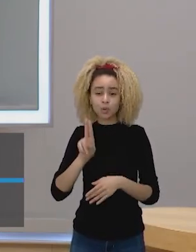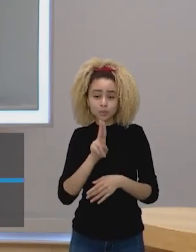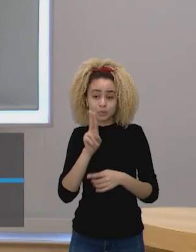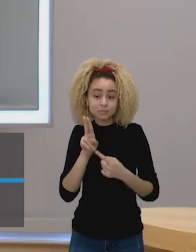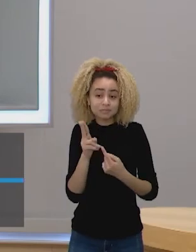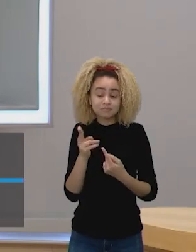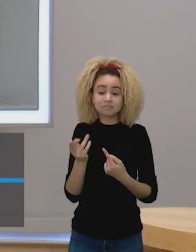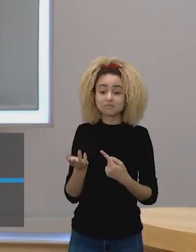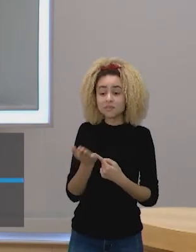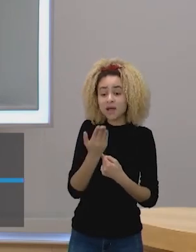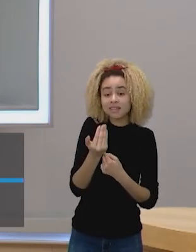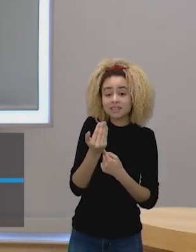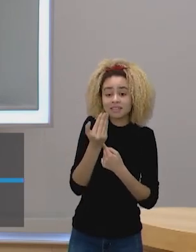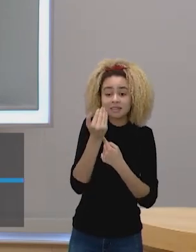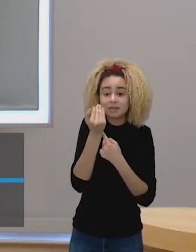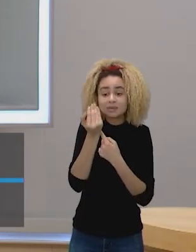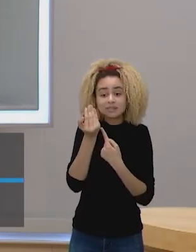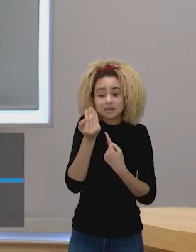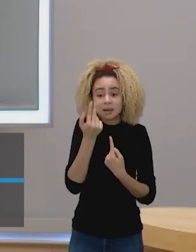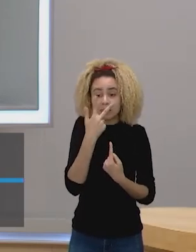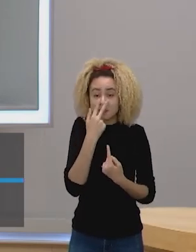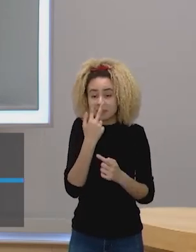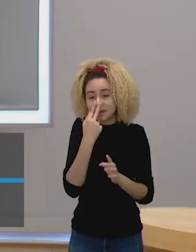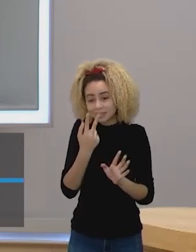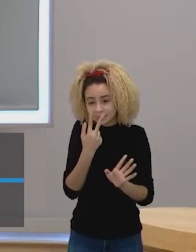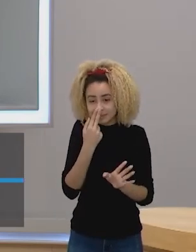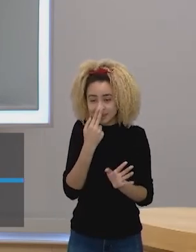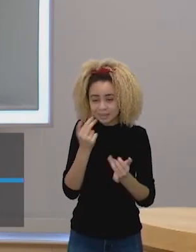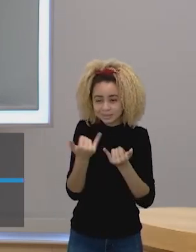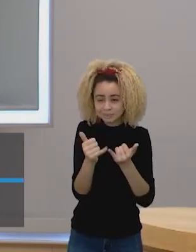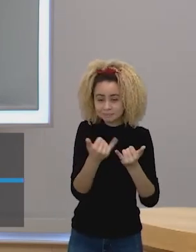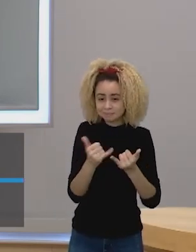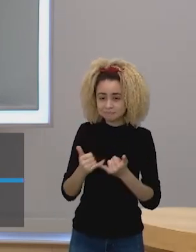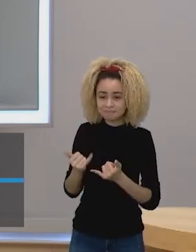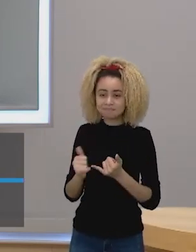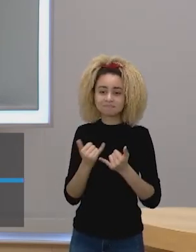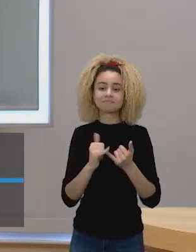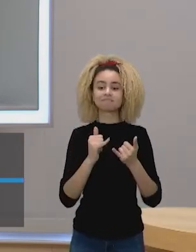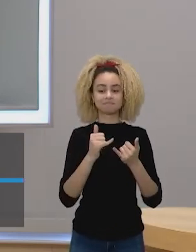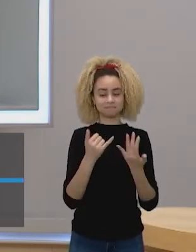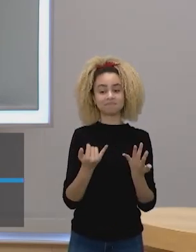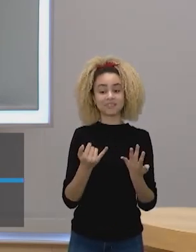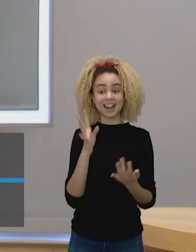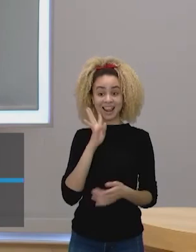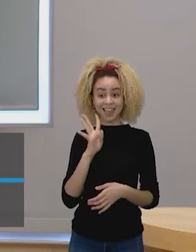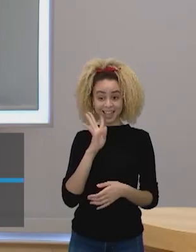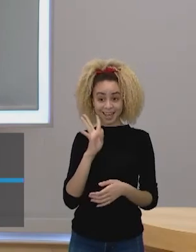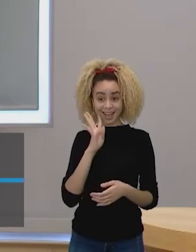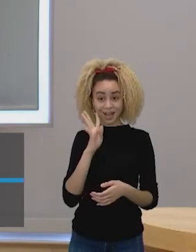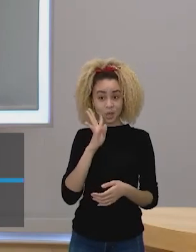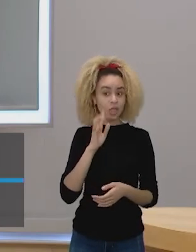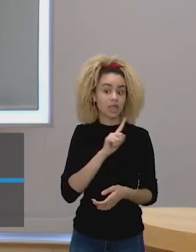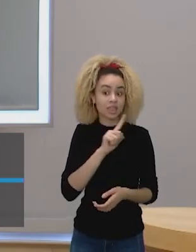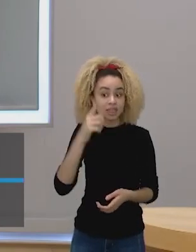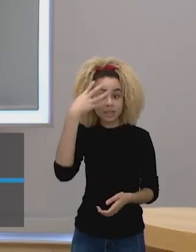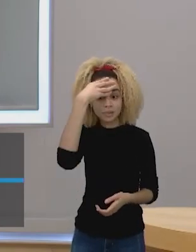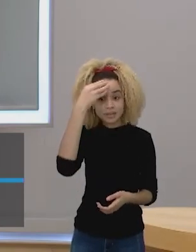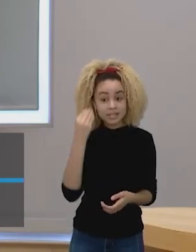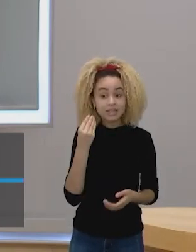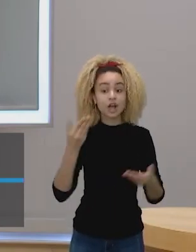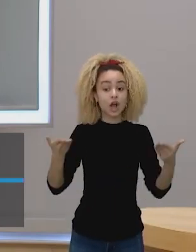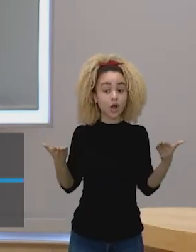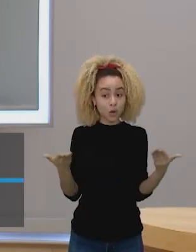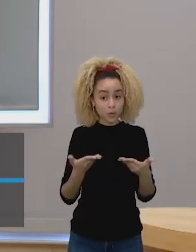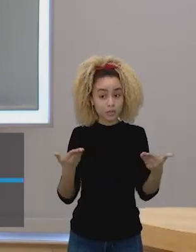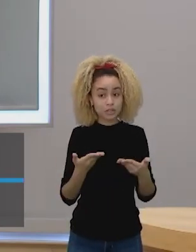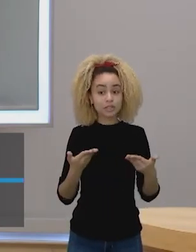aí parecida. São os mesmos princípios tecnológicos, veja só que bacana, né? Sem esquecer que a gente falou aqui hoje